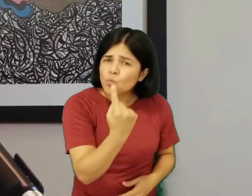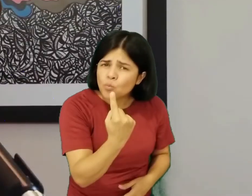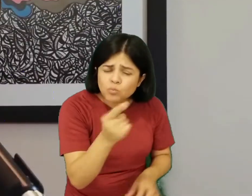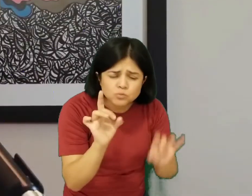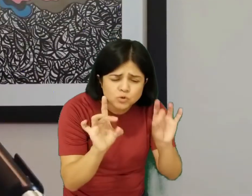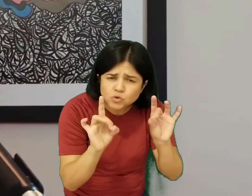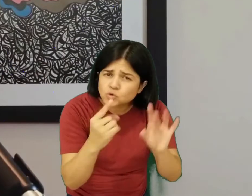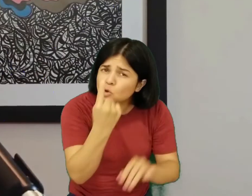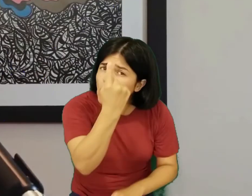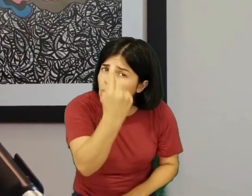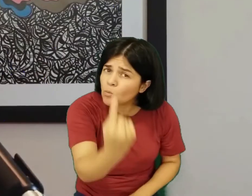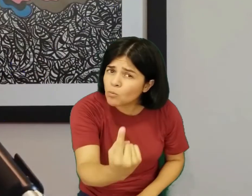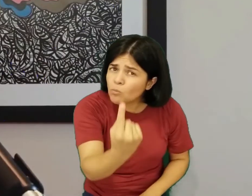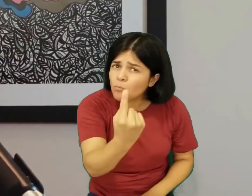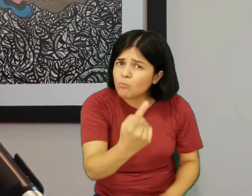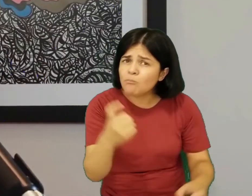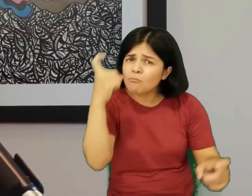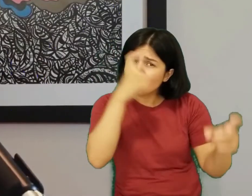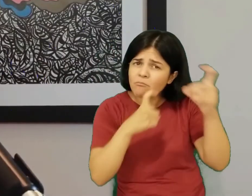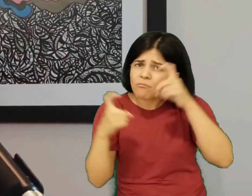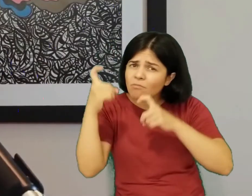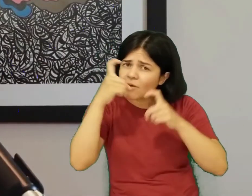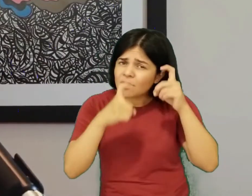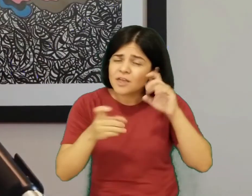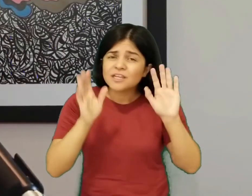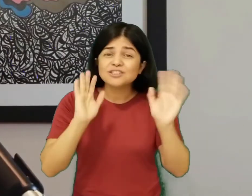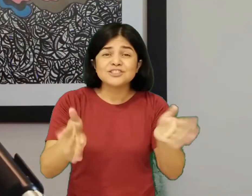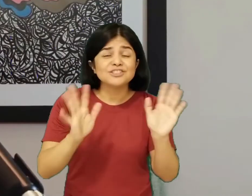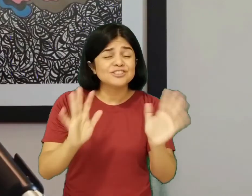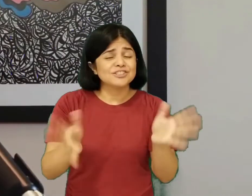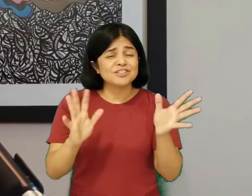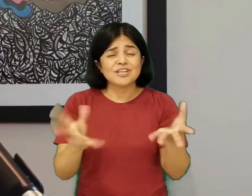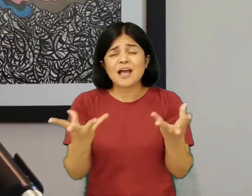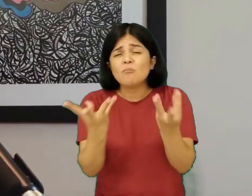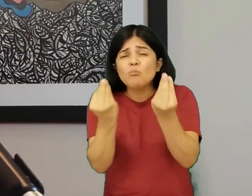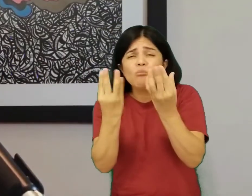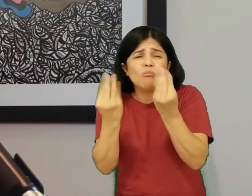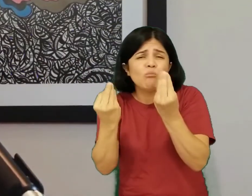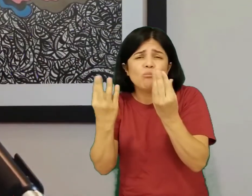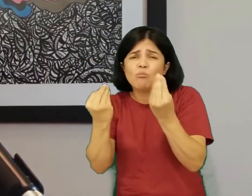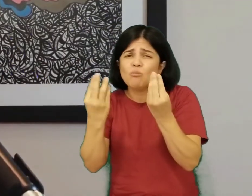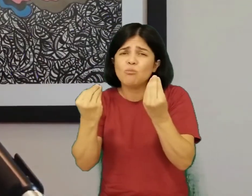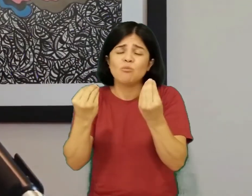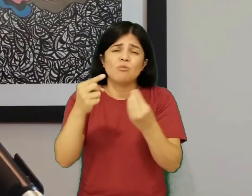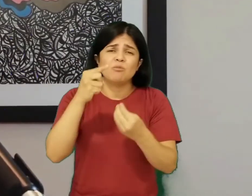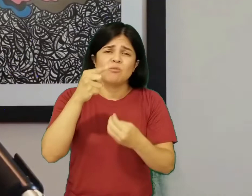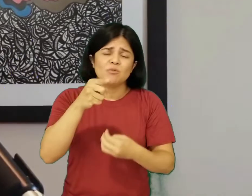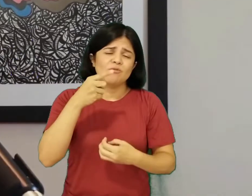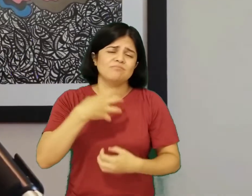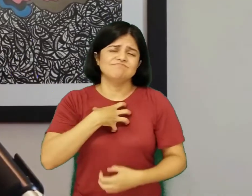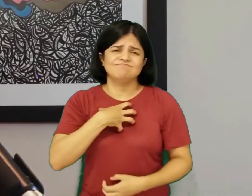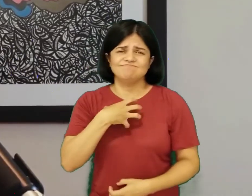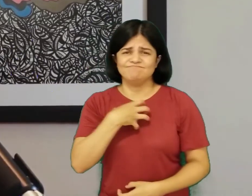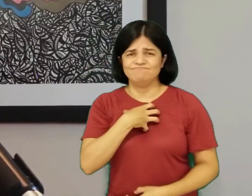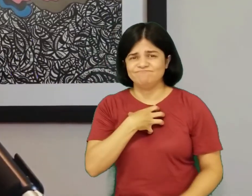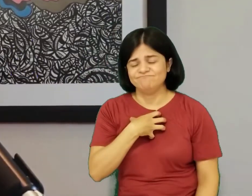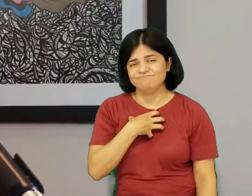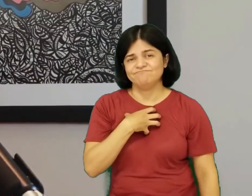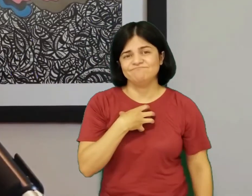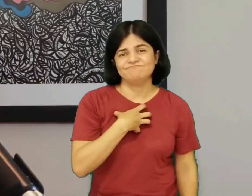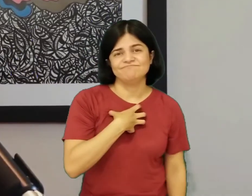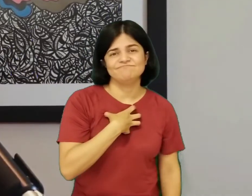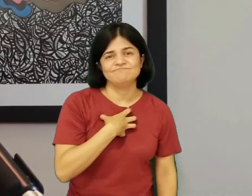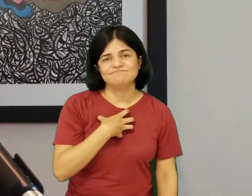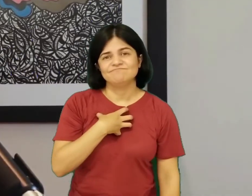pois somente um seria muito para ti.